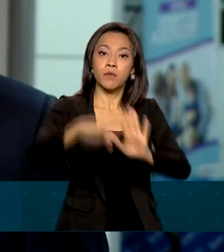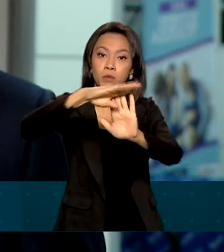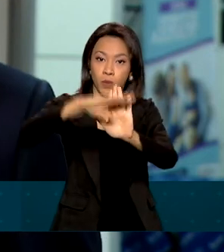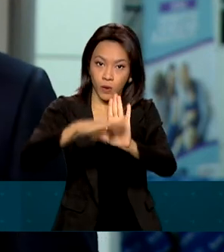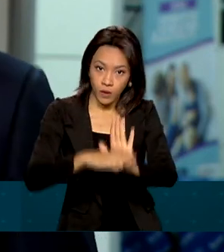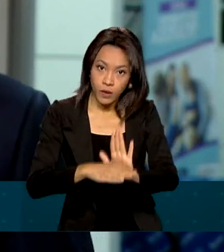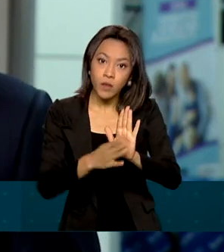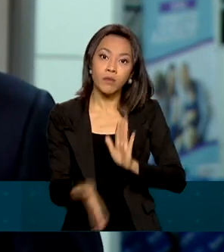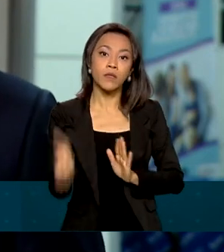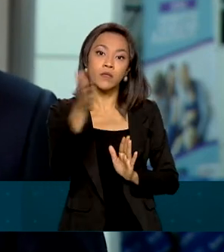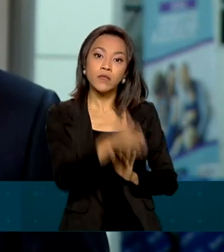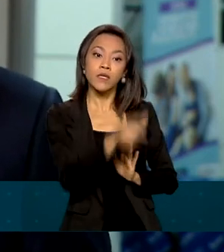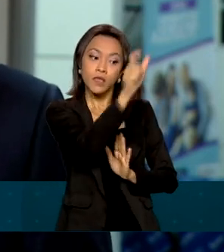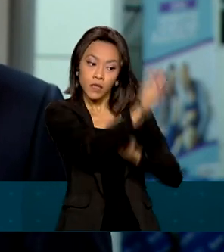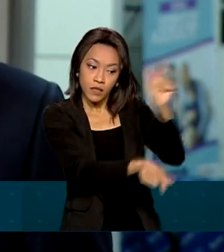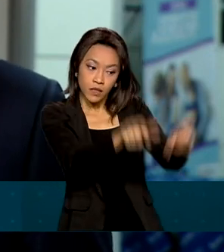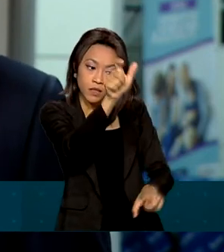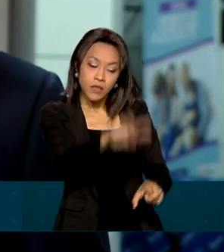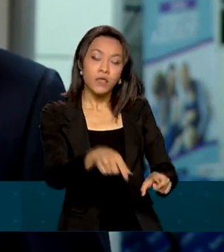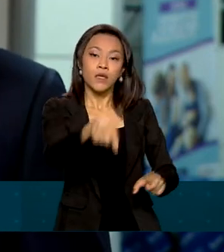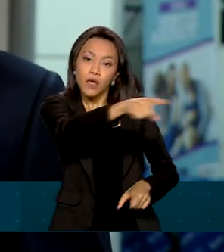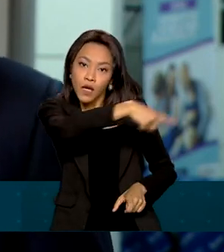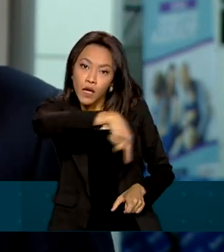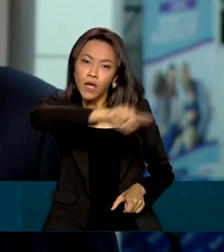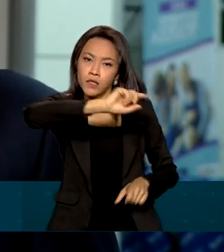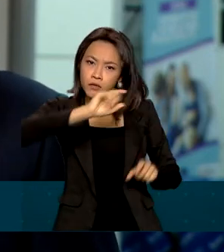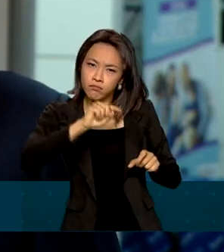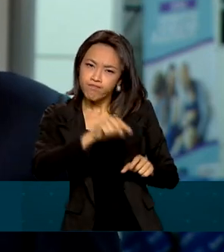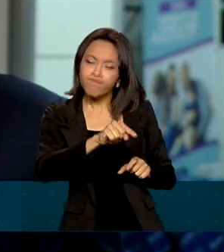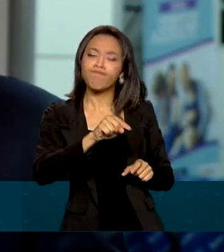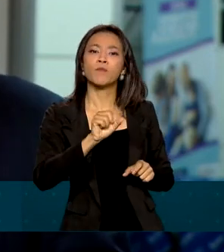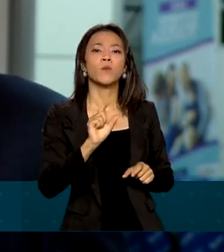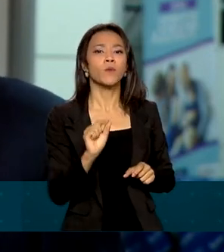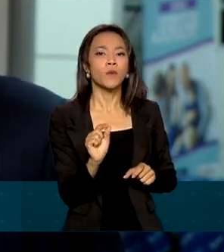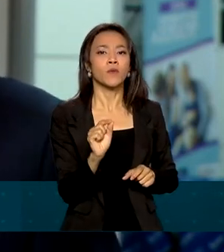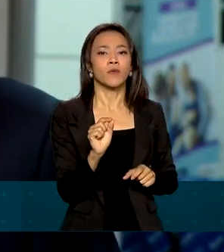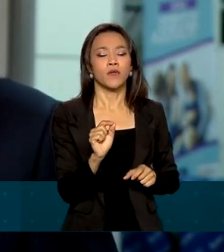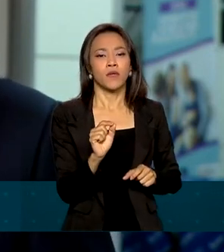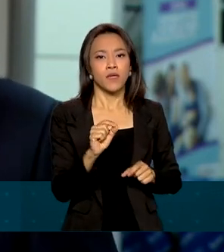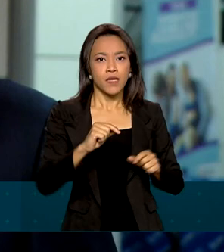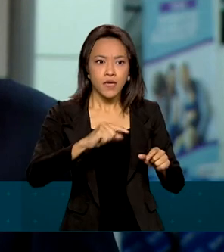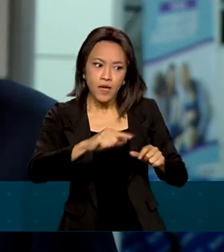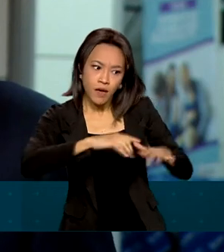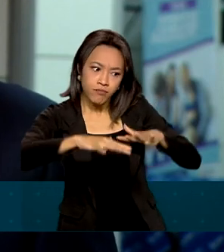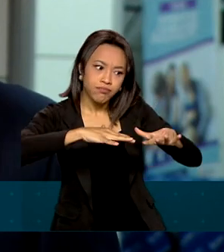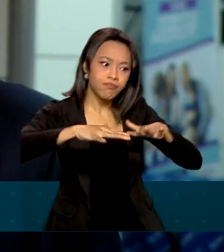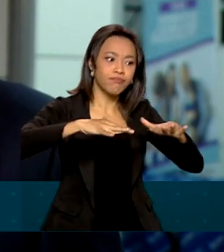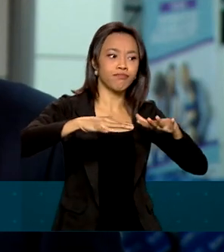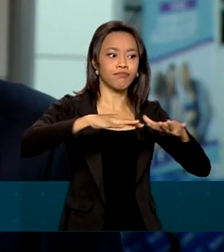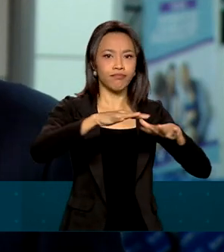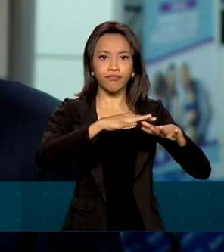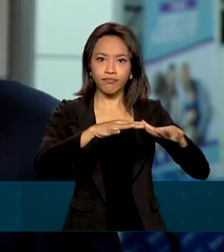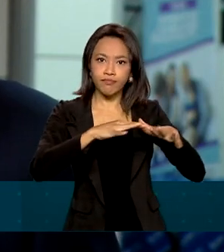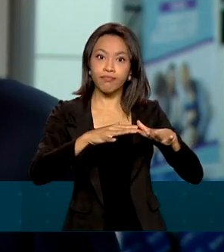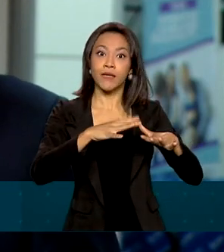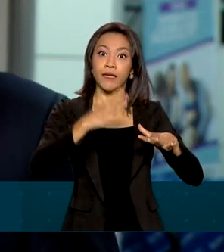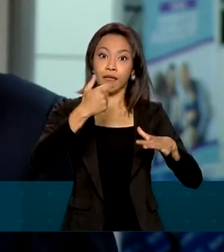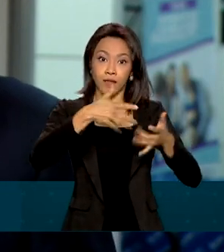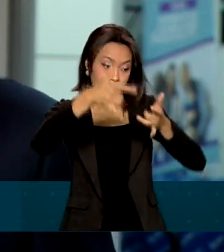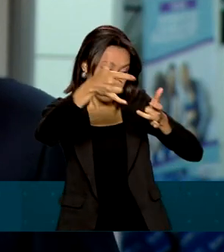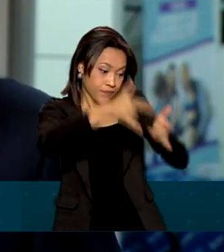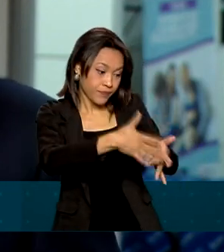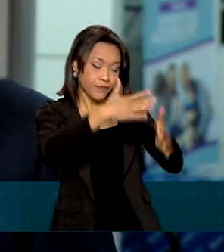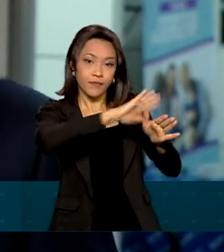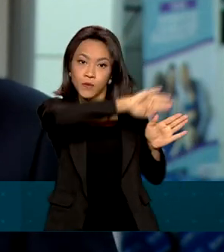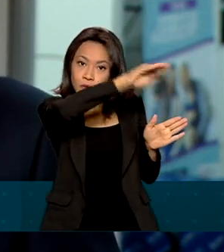médios produtores em especial naquilo que realmente muda a dinâmica da Fazenda deles que são Silos armazéns